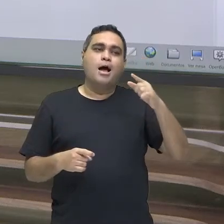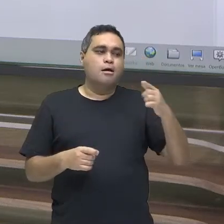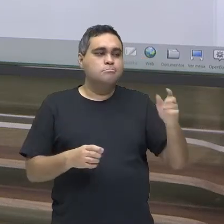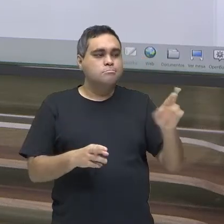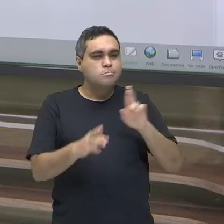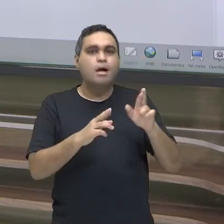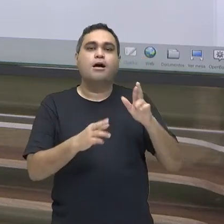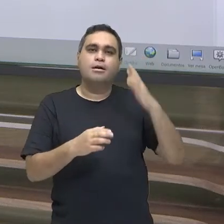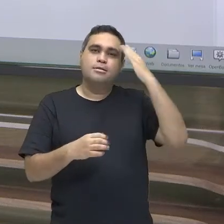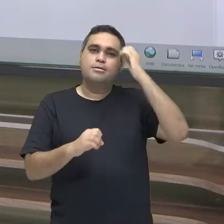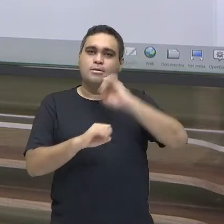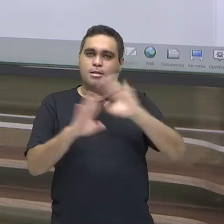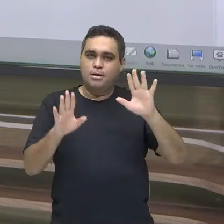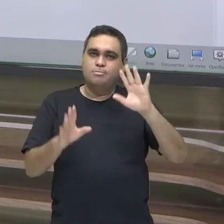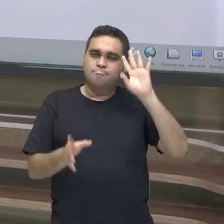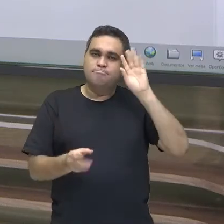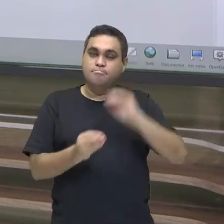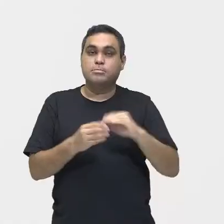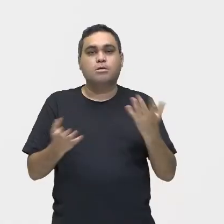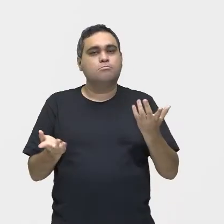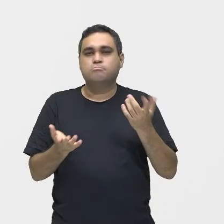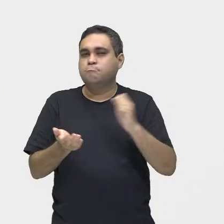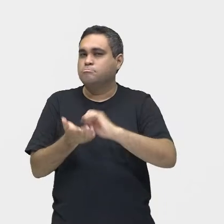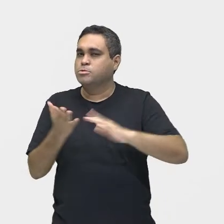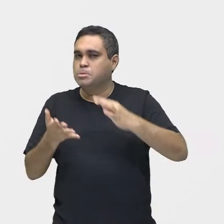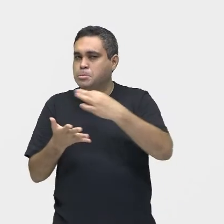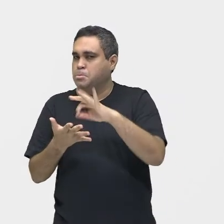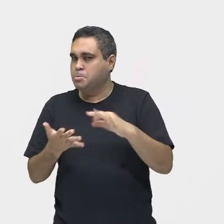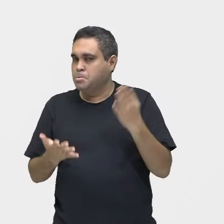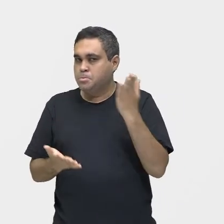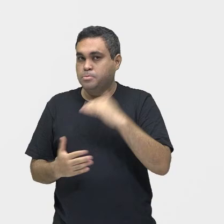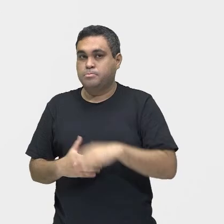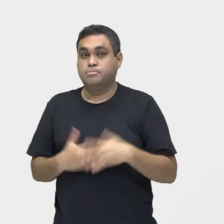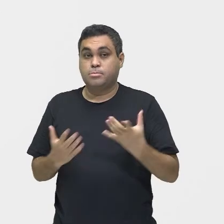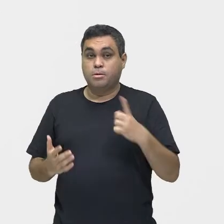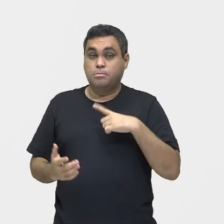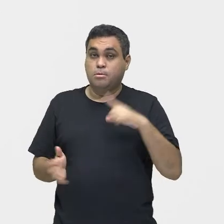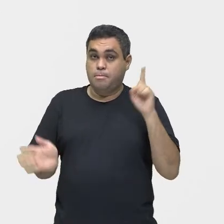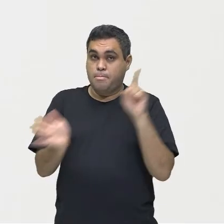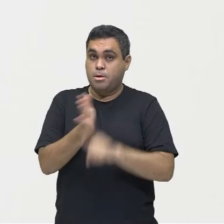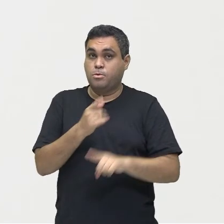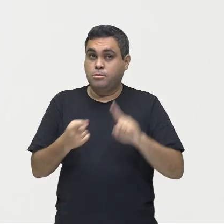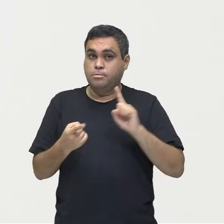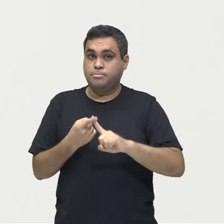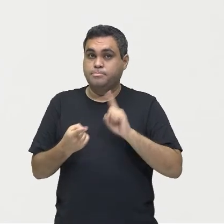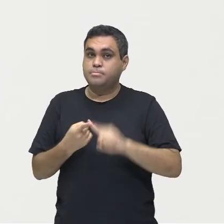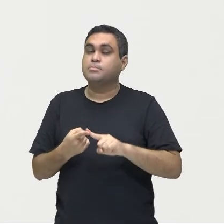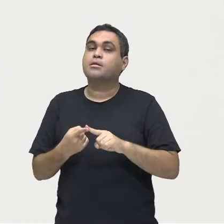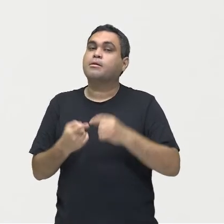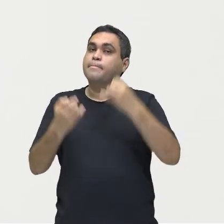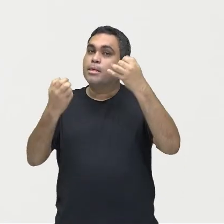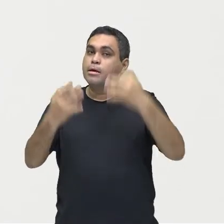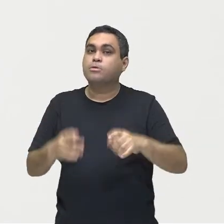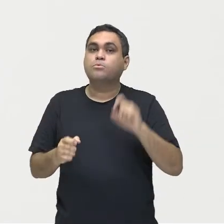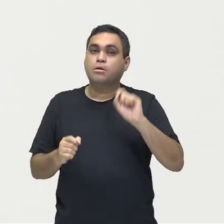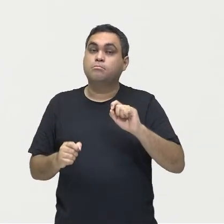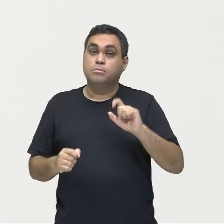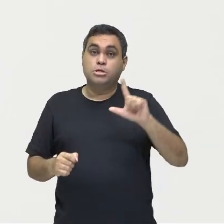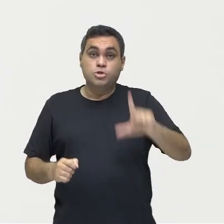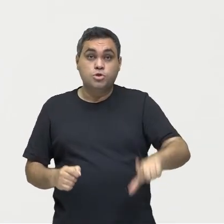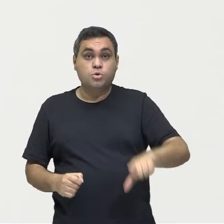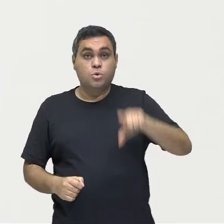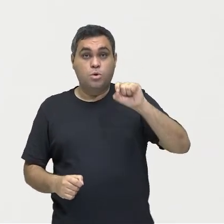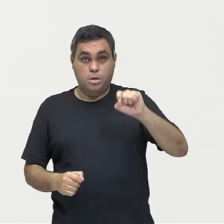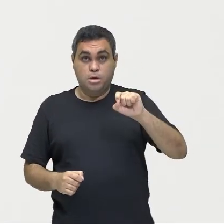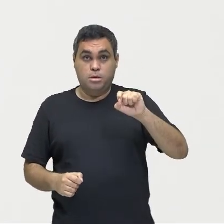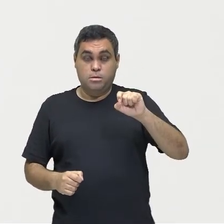aprendeu. Vamos corrigir então? Vamos lá. Olha aí, eu tenho a primeira questão dizendo o seguinte: assinale. Você